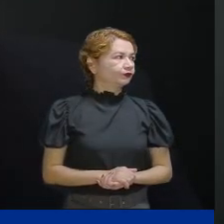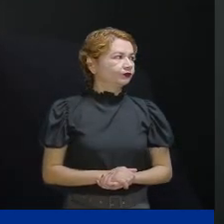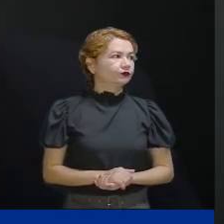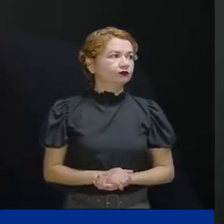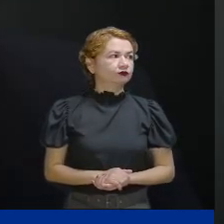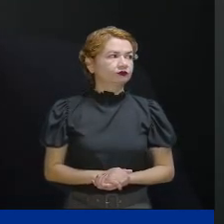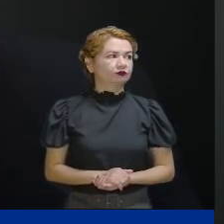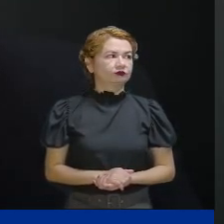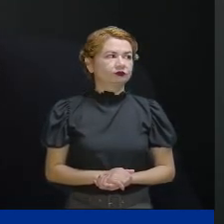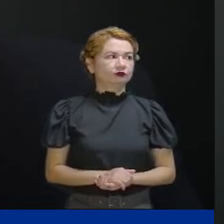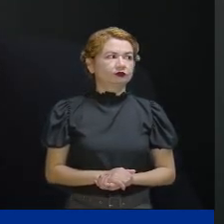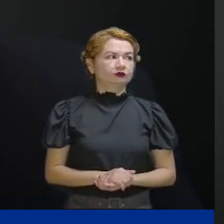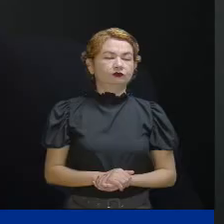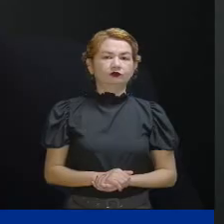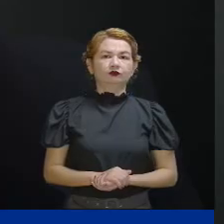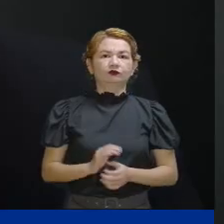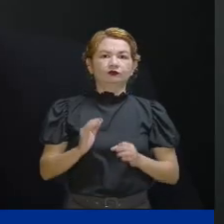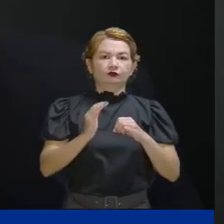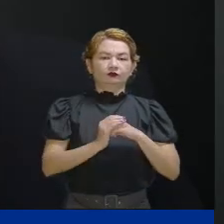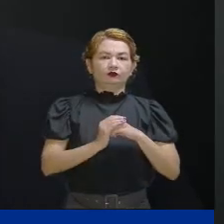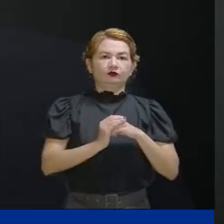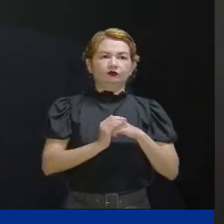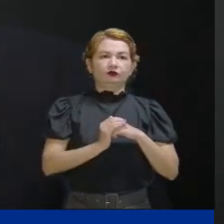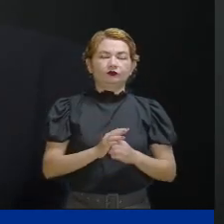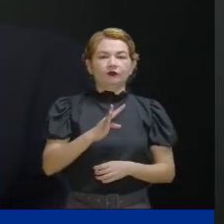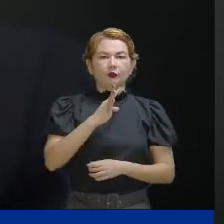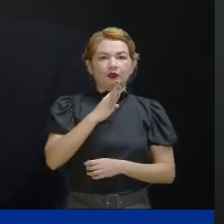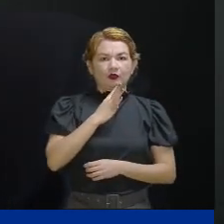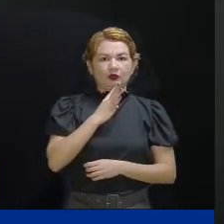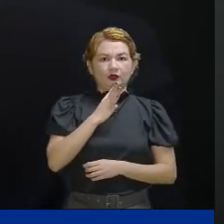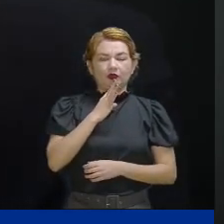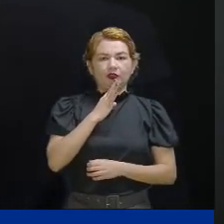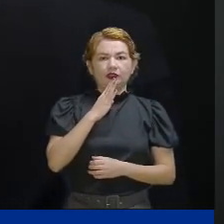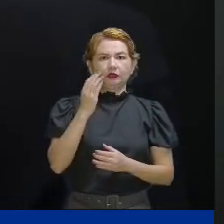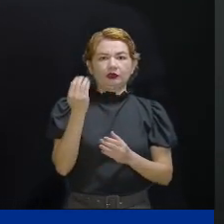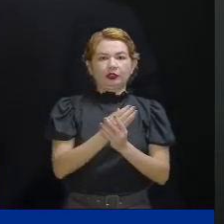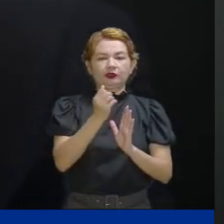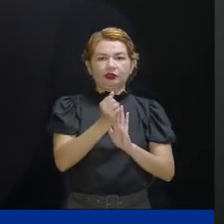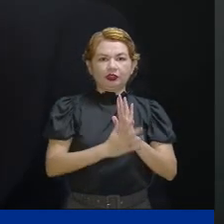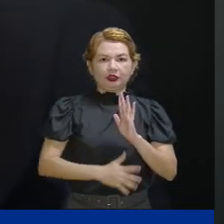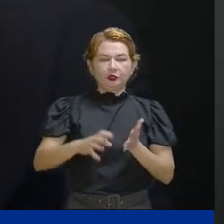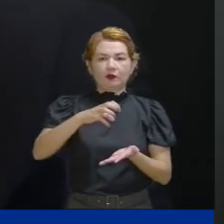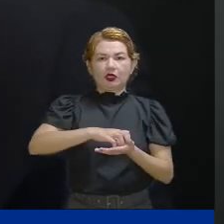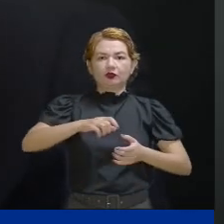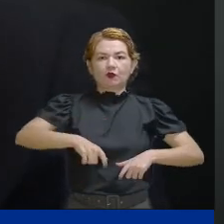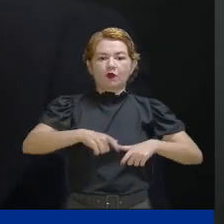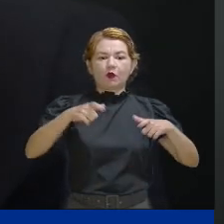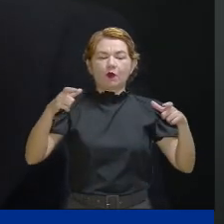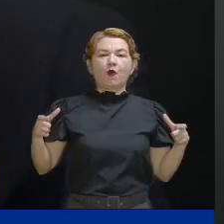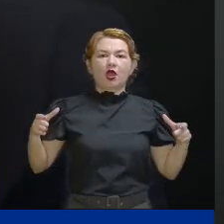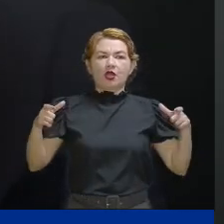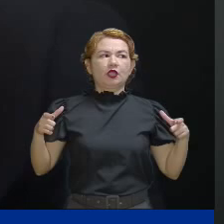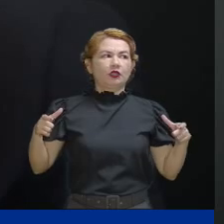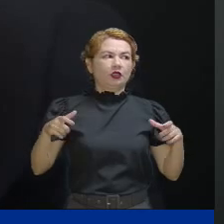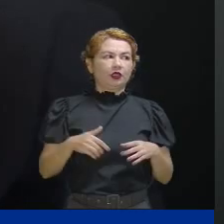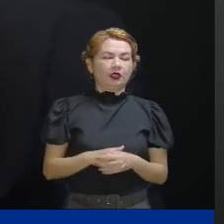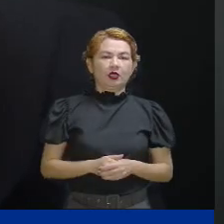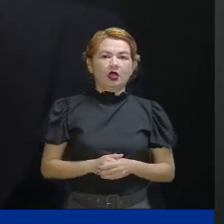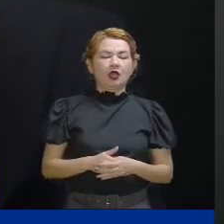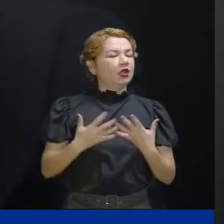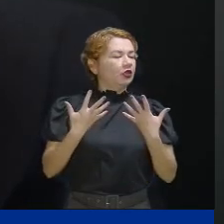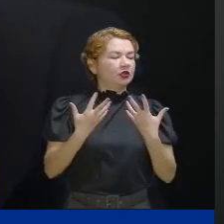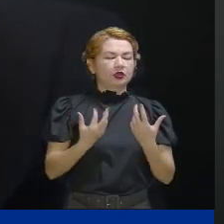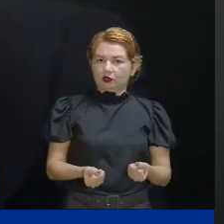à unanimidade, conheceu os embargos e, no mérito, por maioria, os